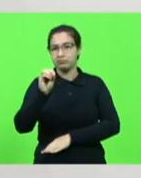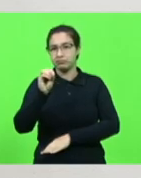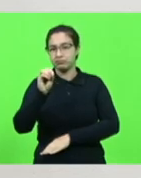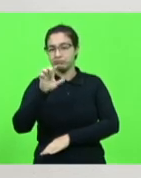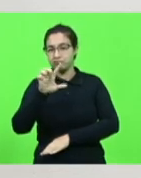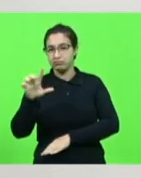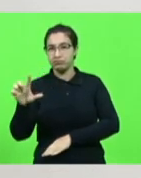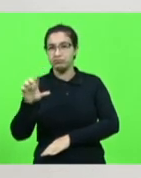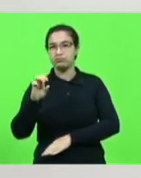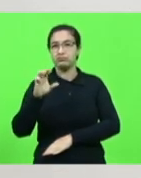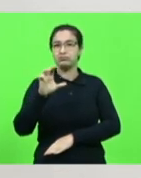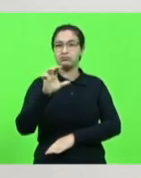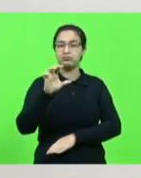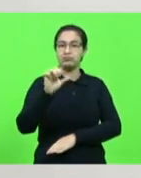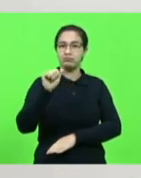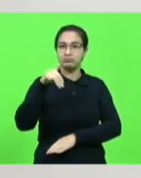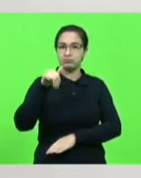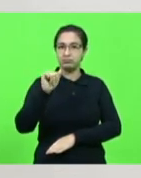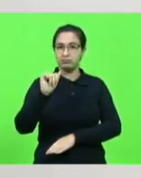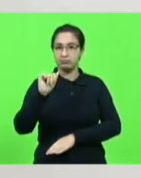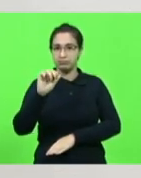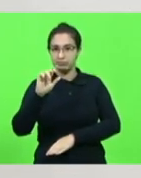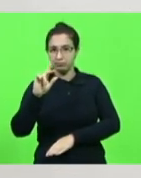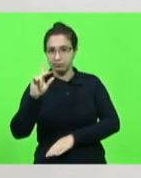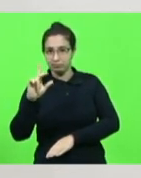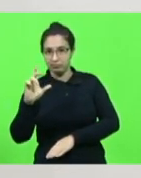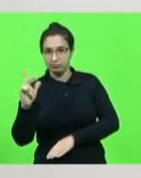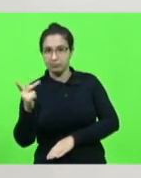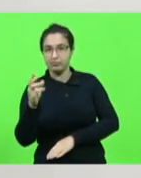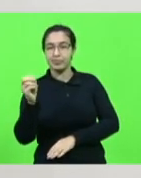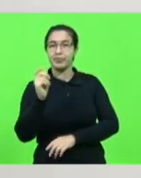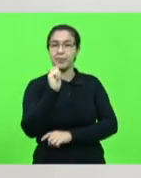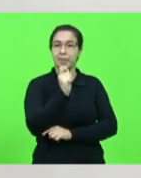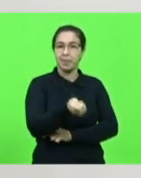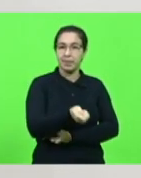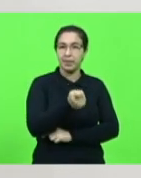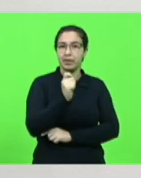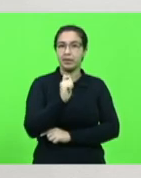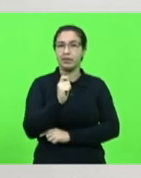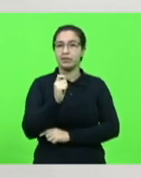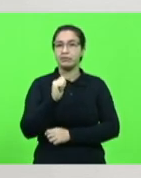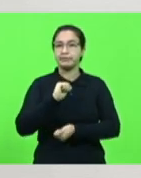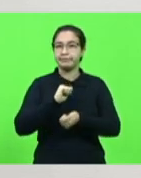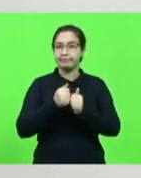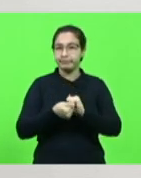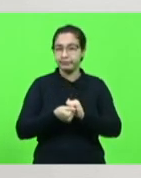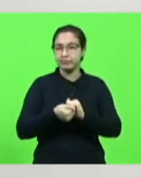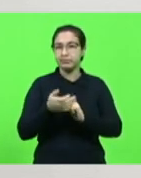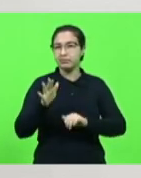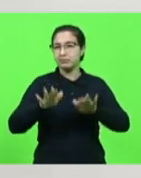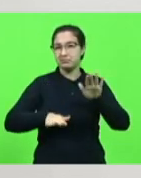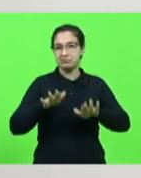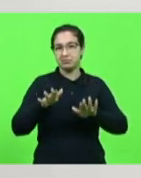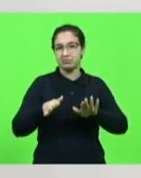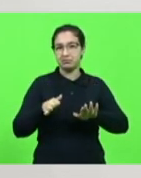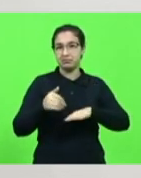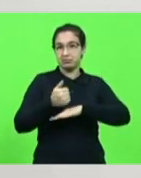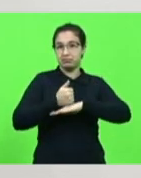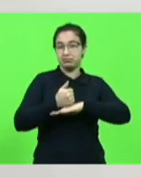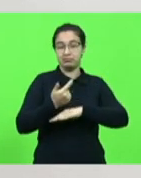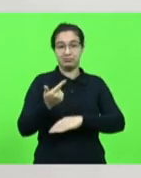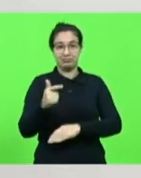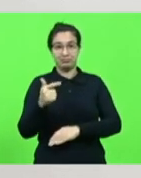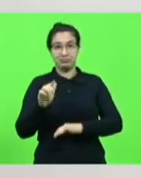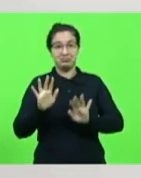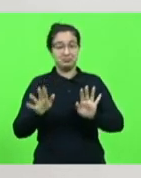tem um impacto no turismo, naquela pesca desportiva, pesca esportiva, pessoas que vão ali, que às vezes não é pescador profissional, mas vai dar a sua tarrafada, e